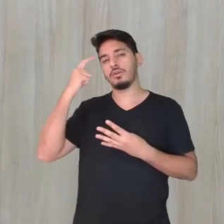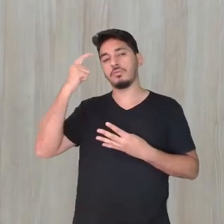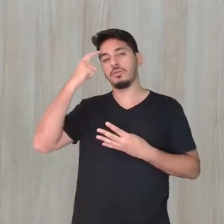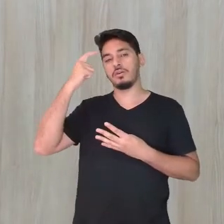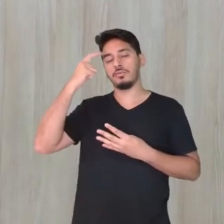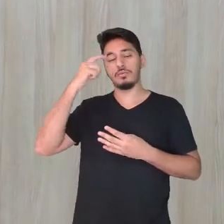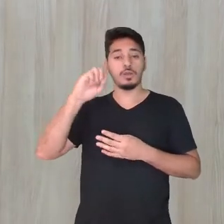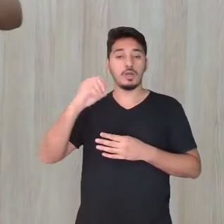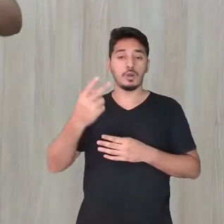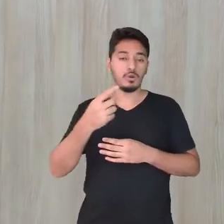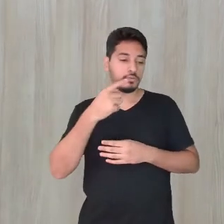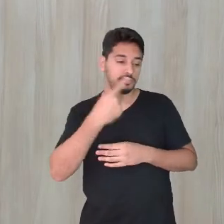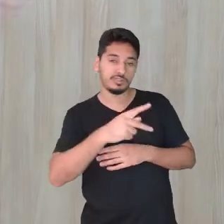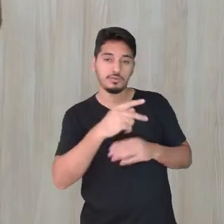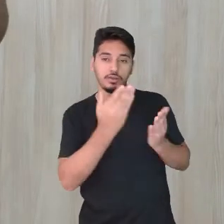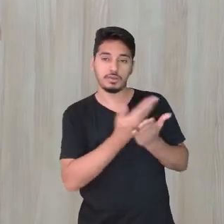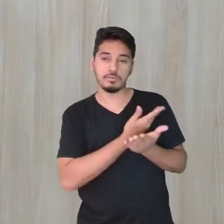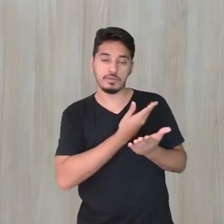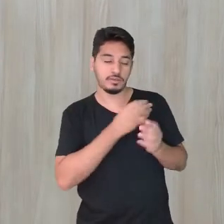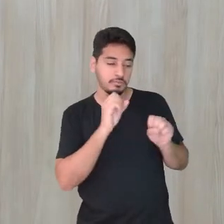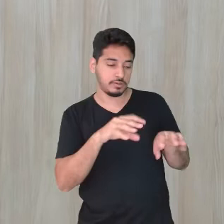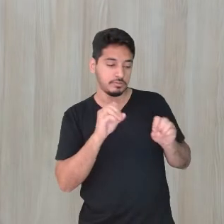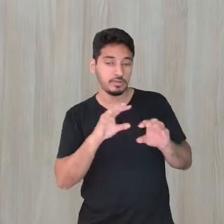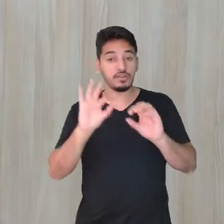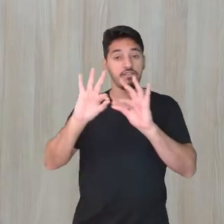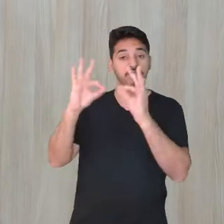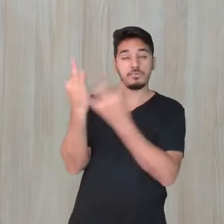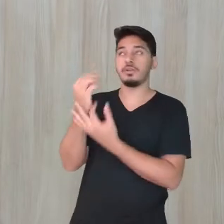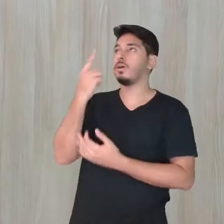seus colegas, para sua família, mais a